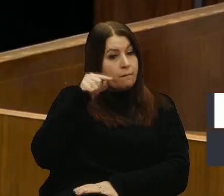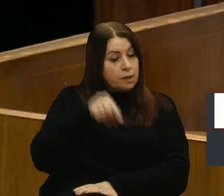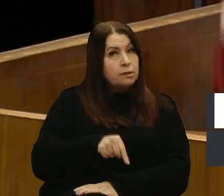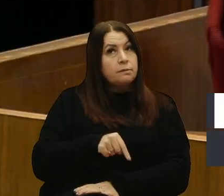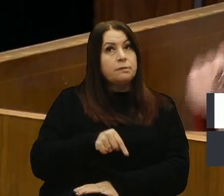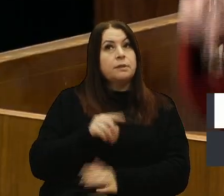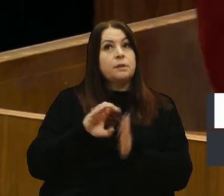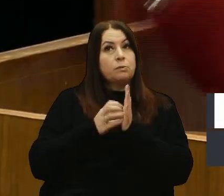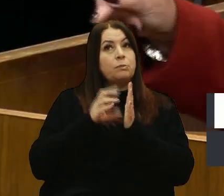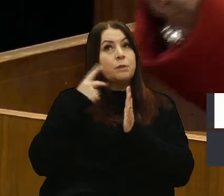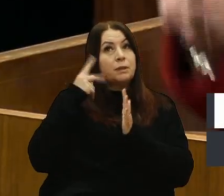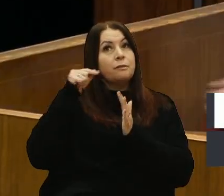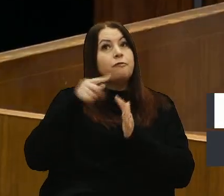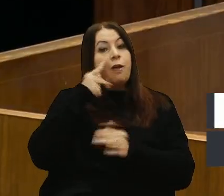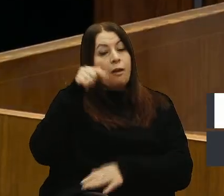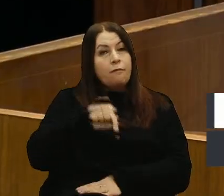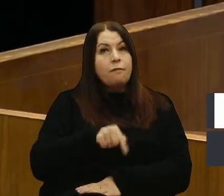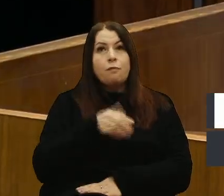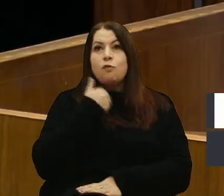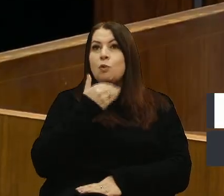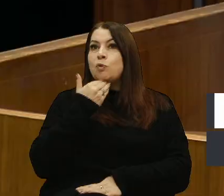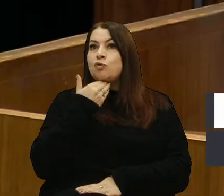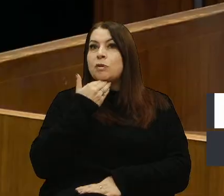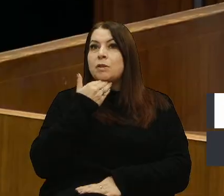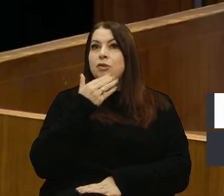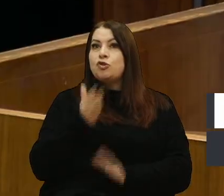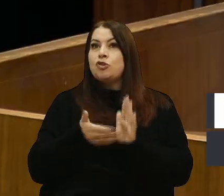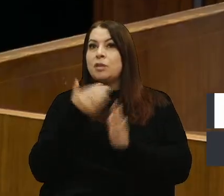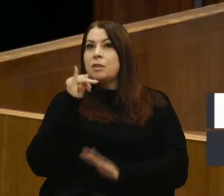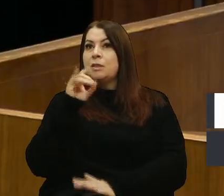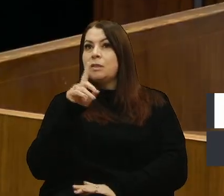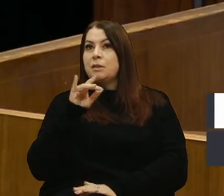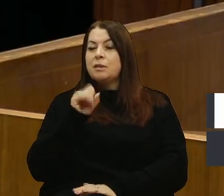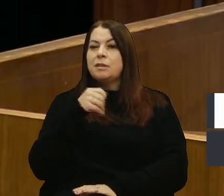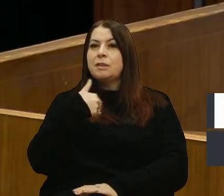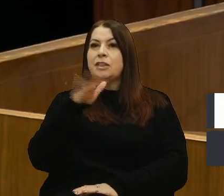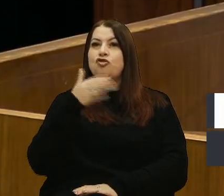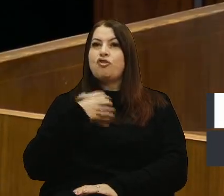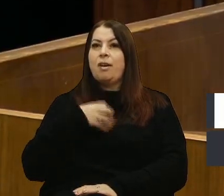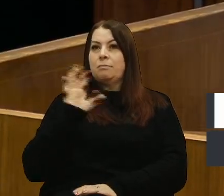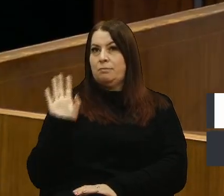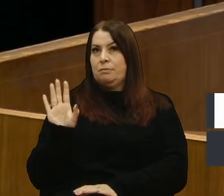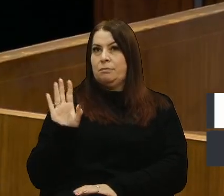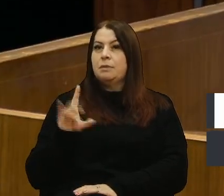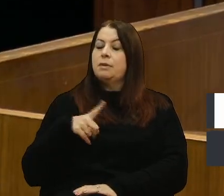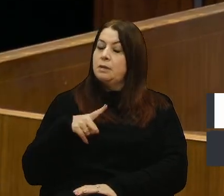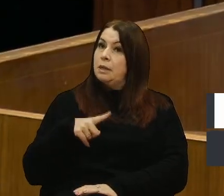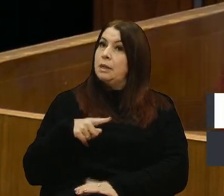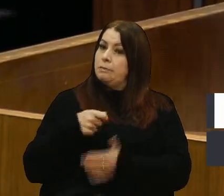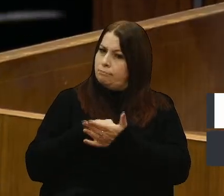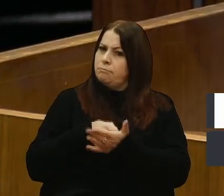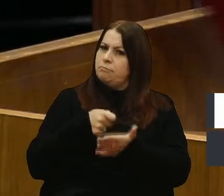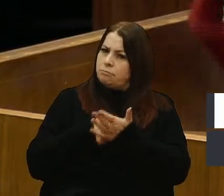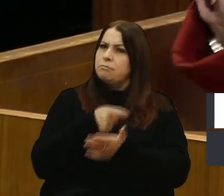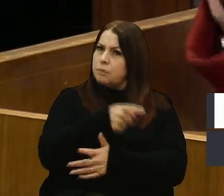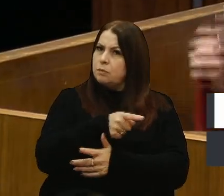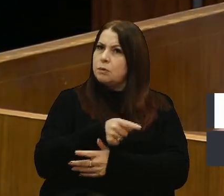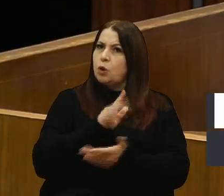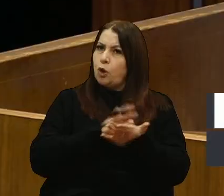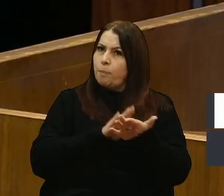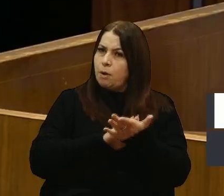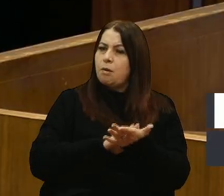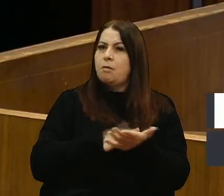nossa bancada falava aqui, não adianta tirar o ideias e deixar assim, nós vamos ter que ir para cima, nós vamos ter que